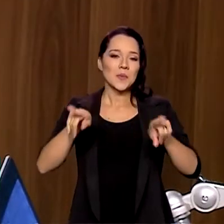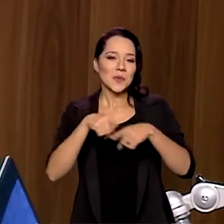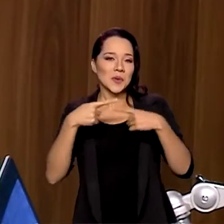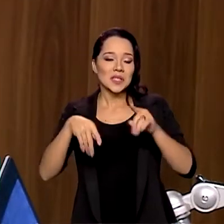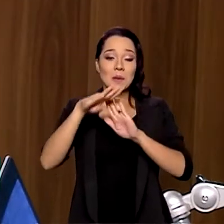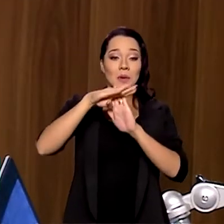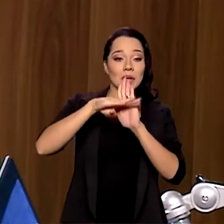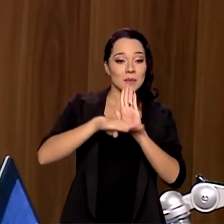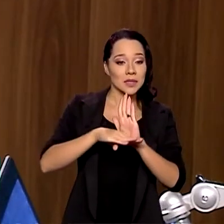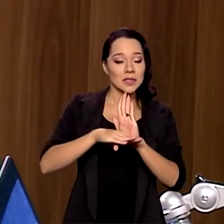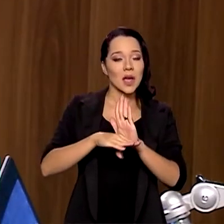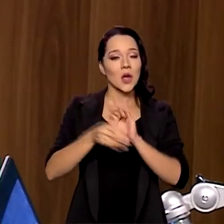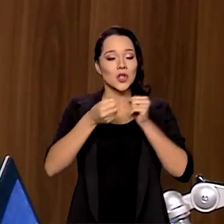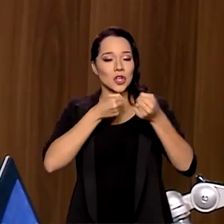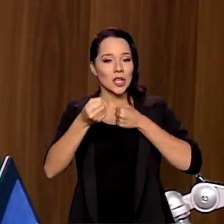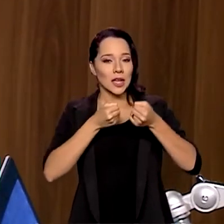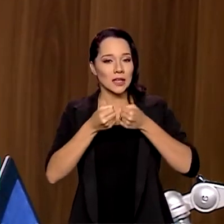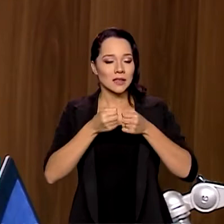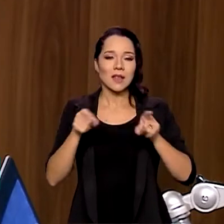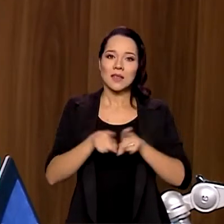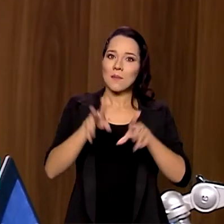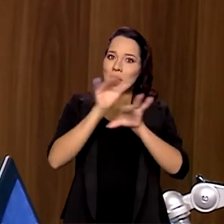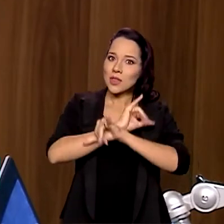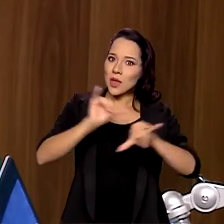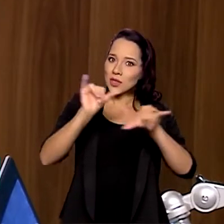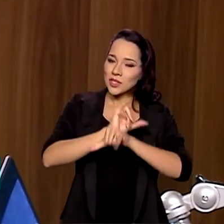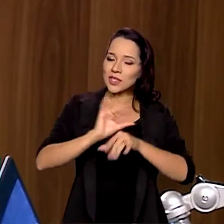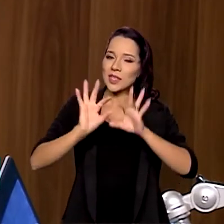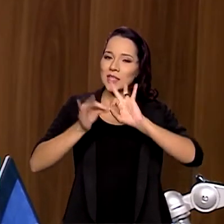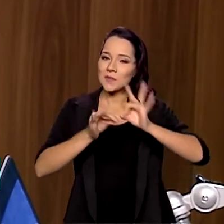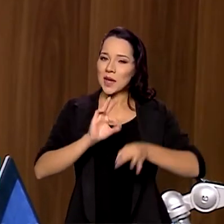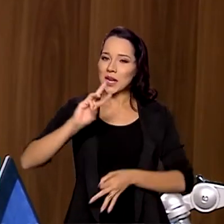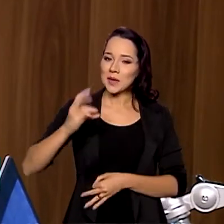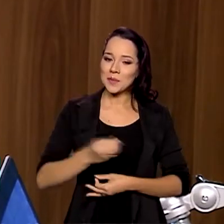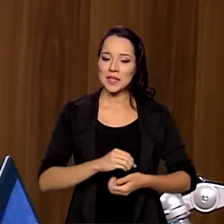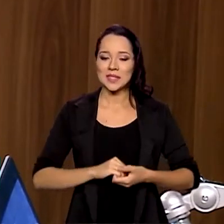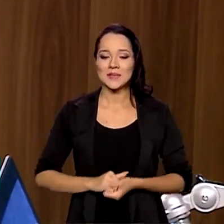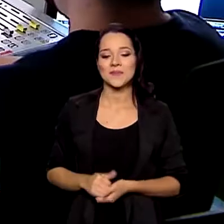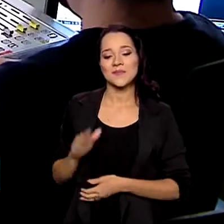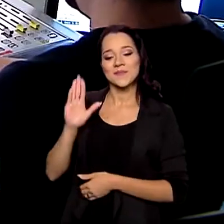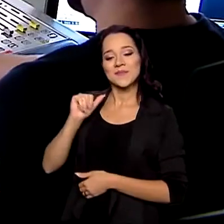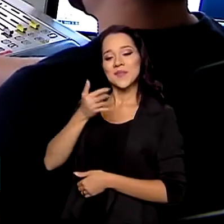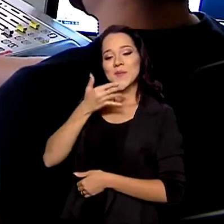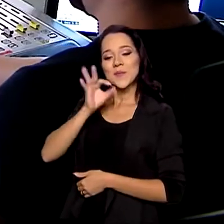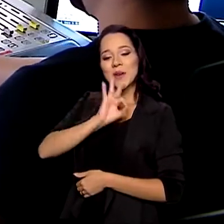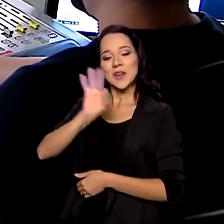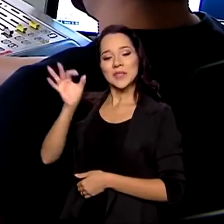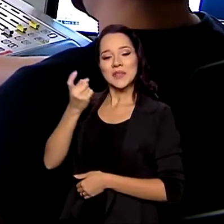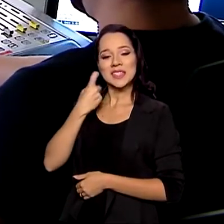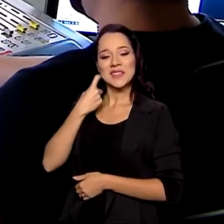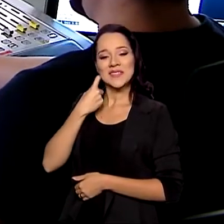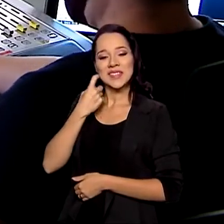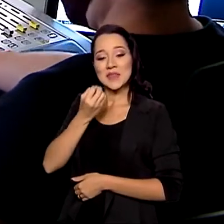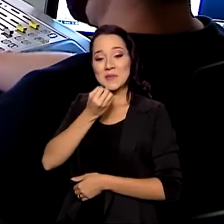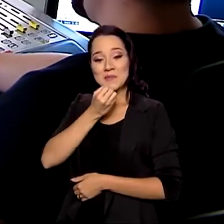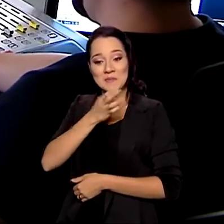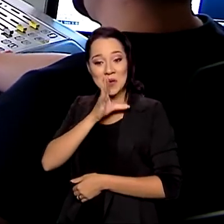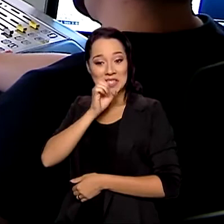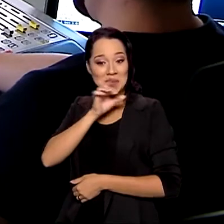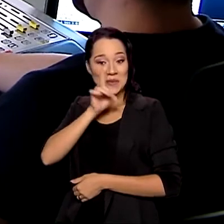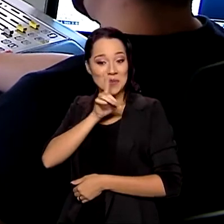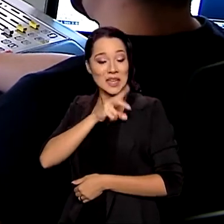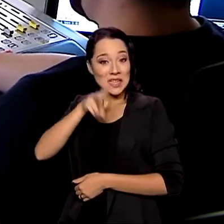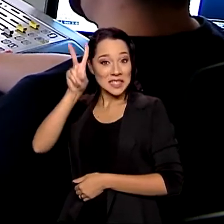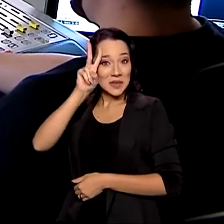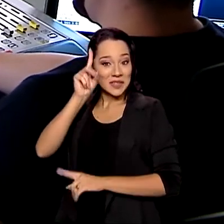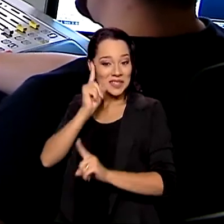música, programação, jornalismo e notícias paralímpicas. Tchau, tchau. Uma ótima sexta-feira, um bom fim de semana, isso, Miguelzinho. Segunda